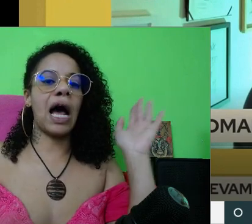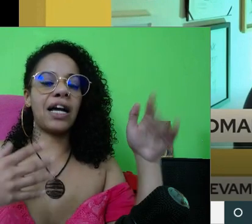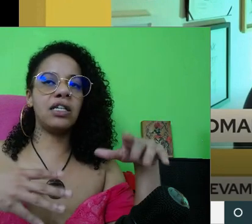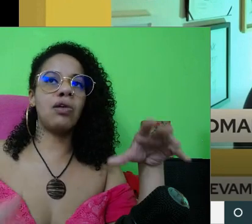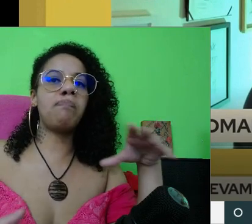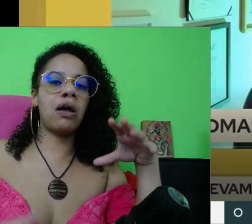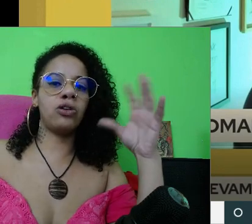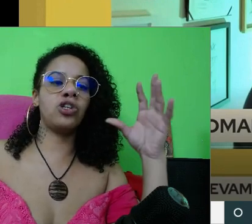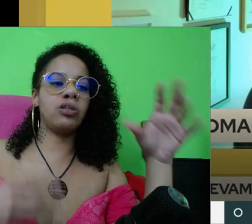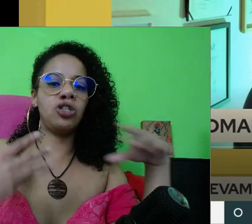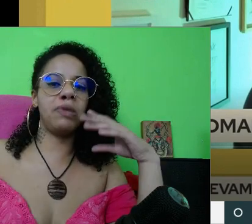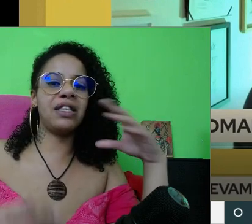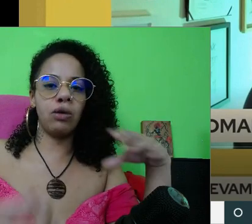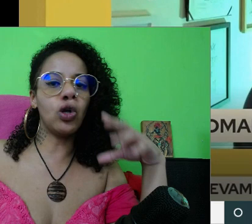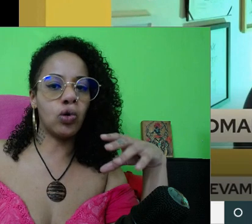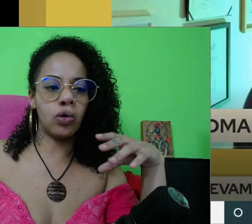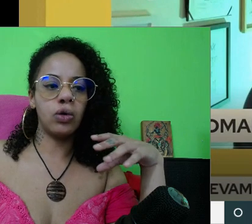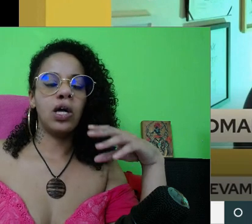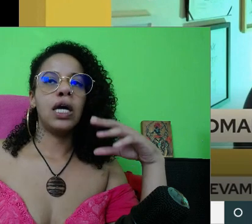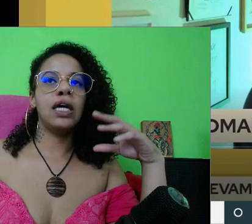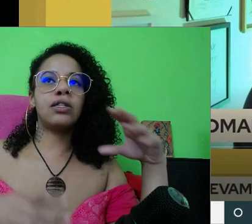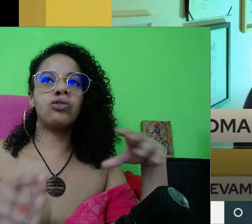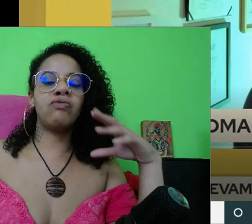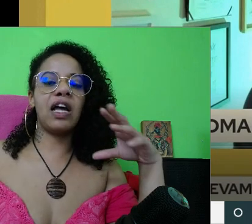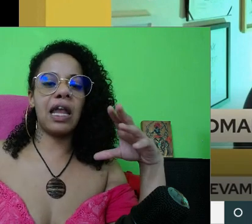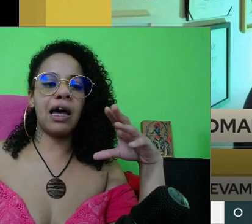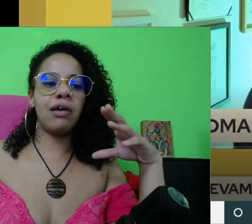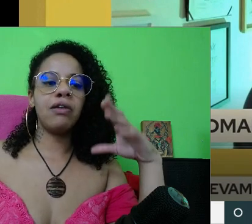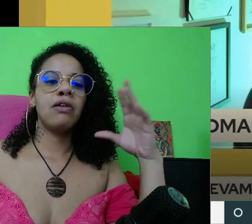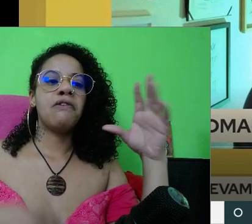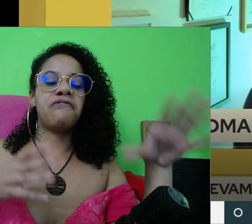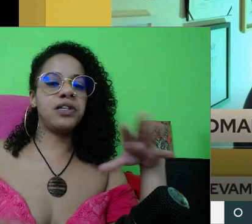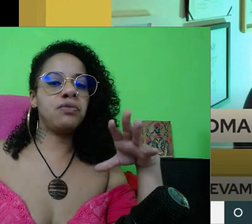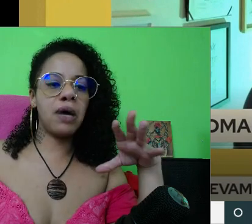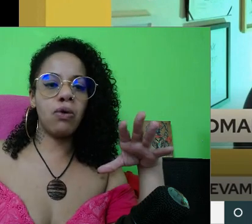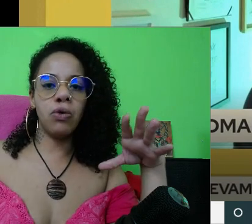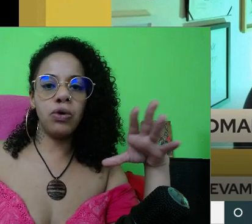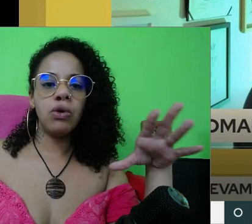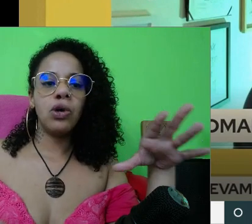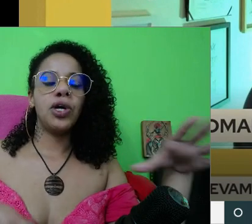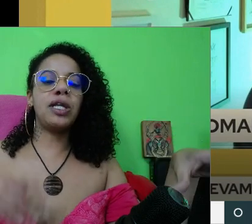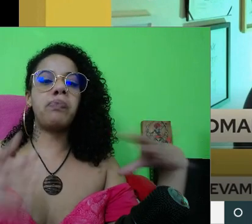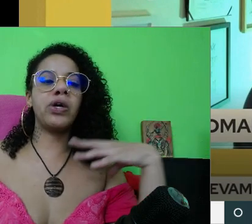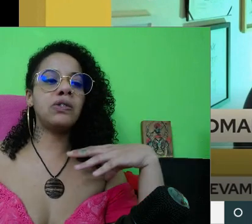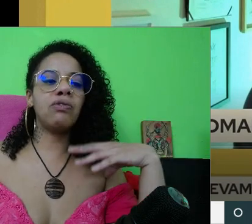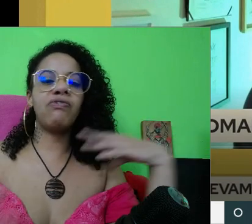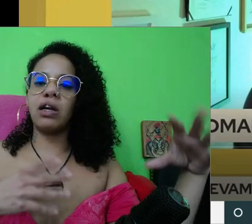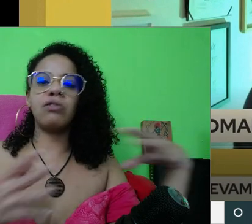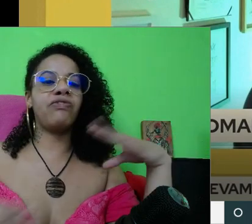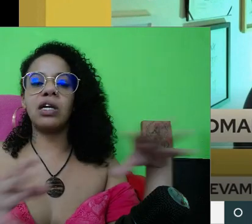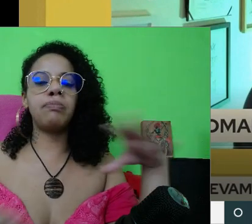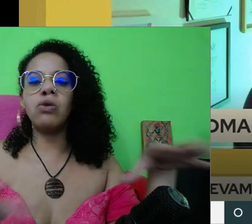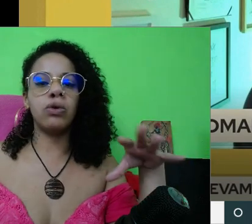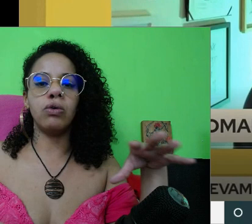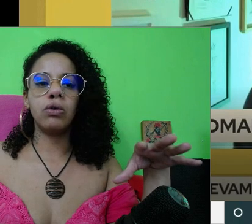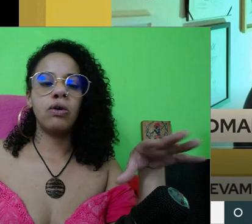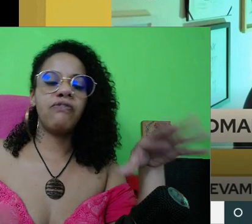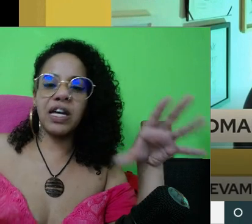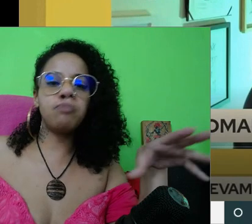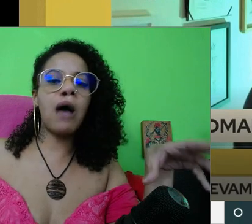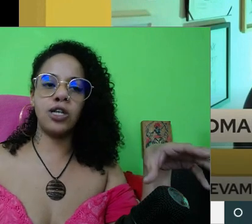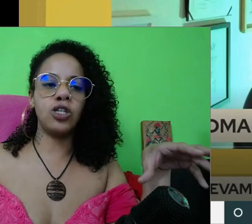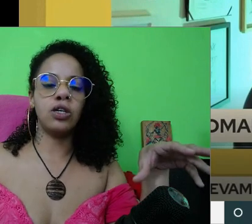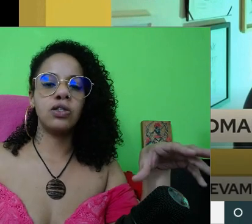aqui em São Paulo nós chama de meter o louco então tu vai lá faz um bagulho e depois tu fala que não fez aquele bagulho